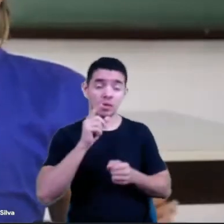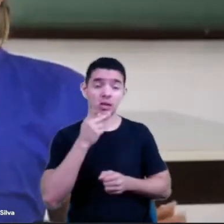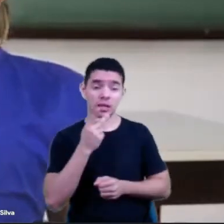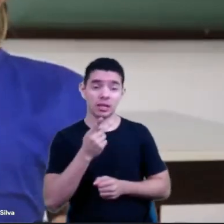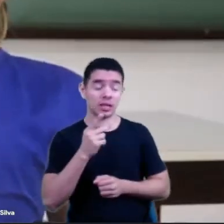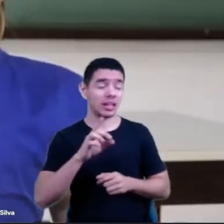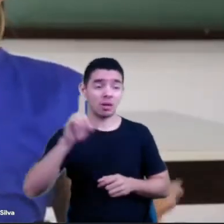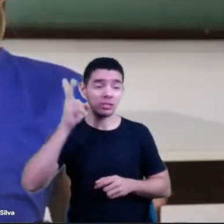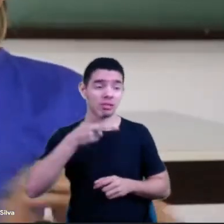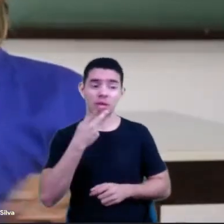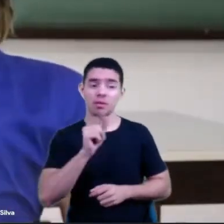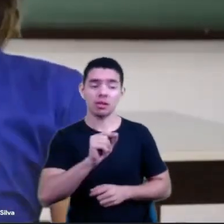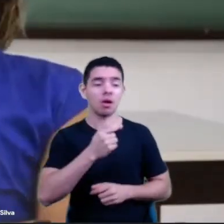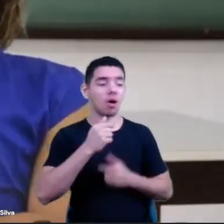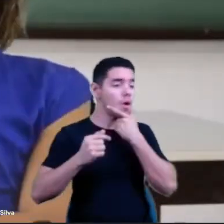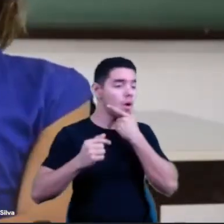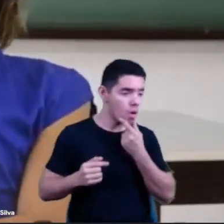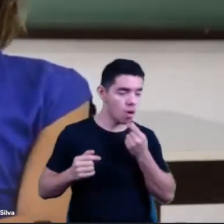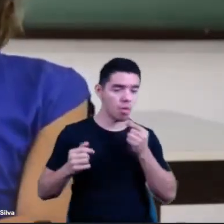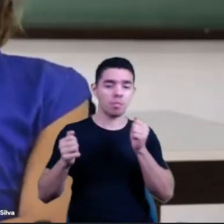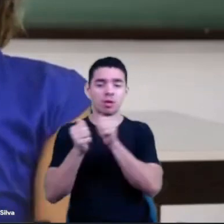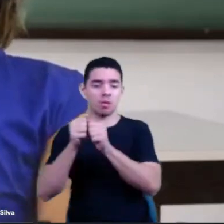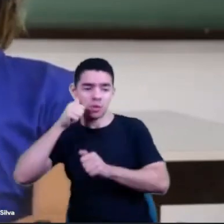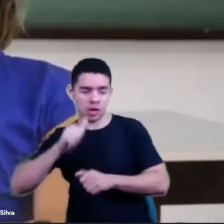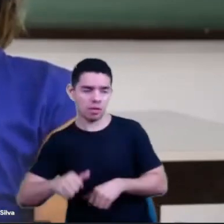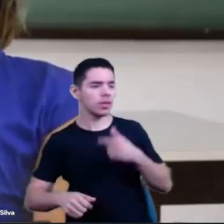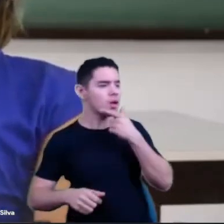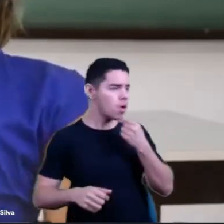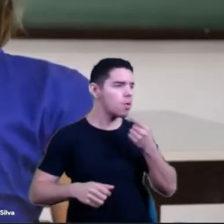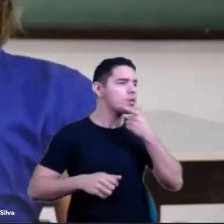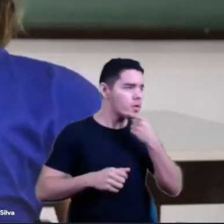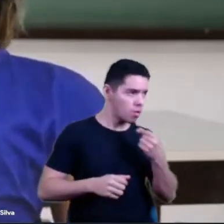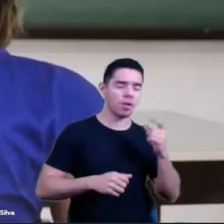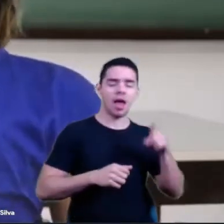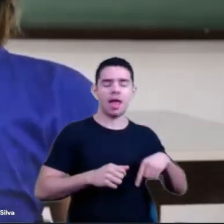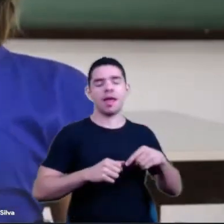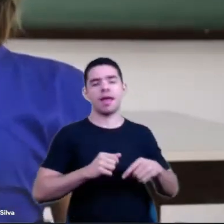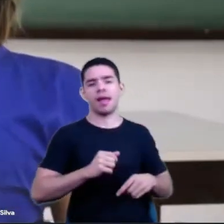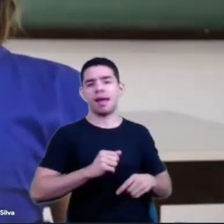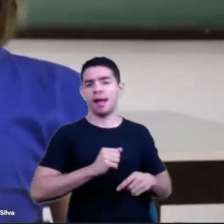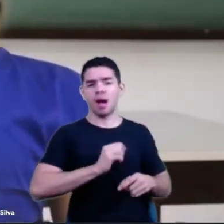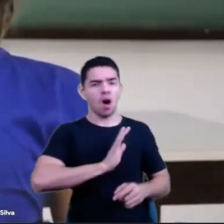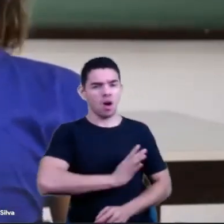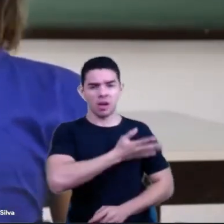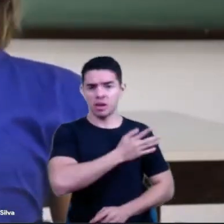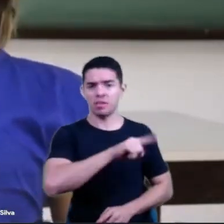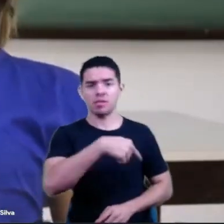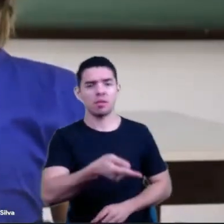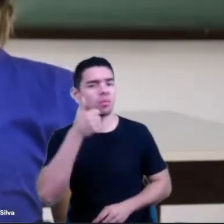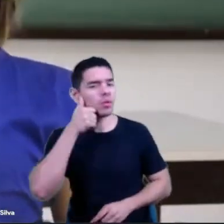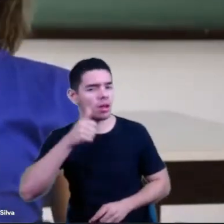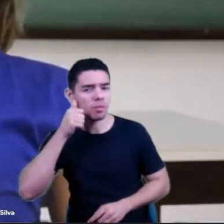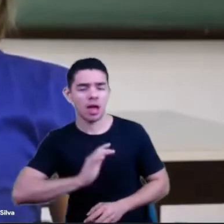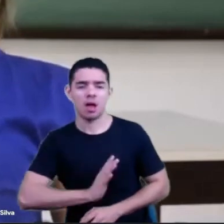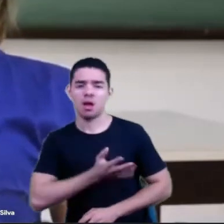que homem e mulher, homem com homem aberração, mulher aberração. E ela pesava muito a minha